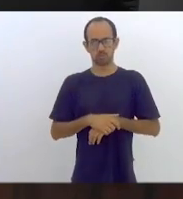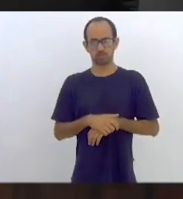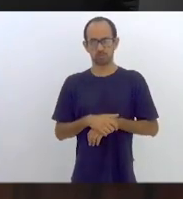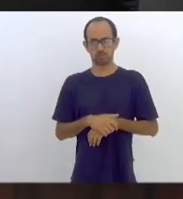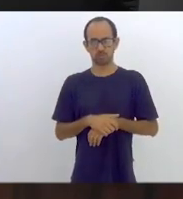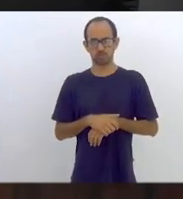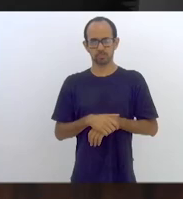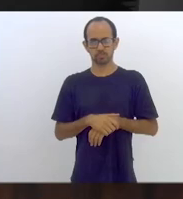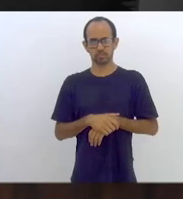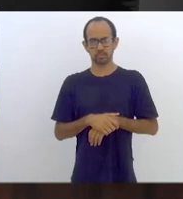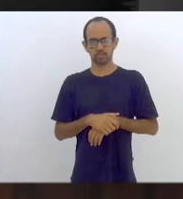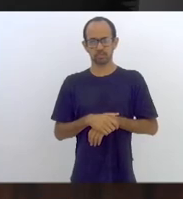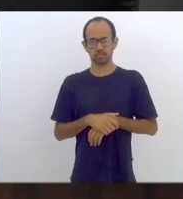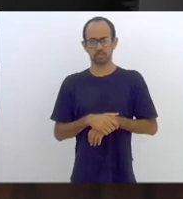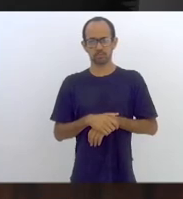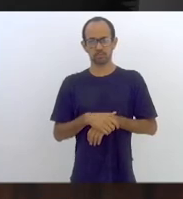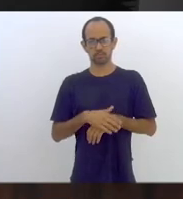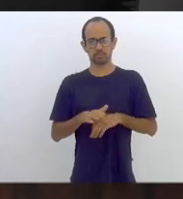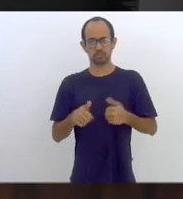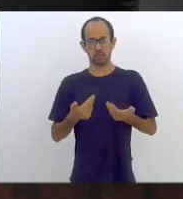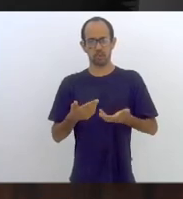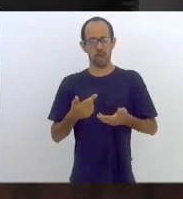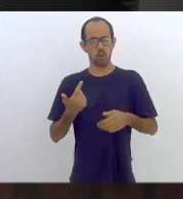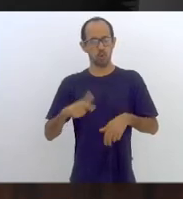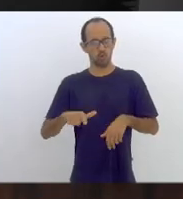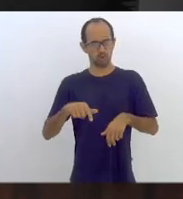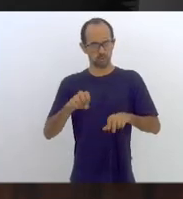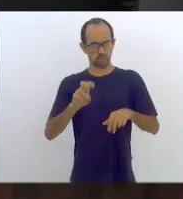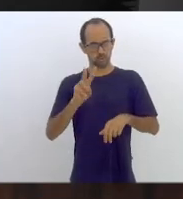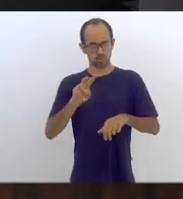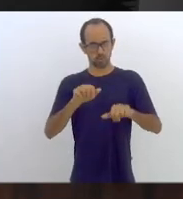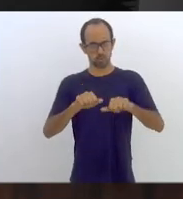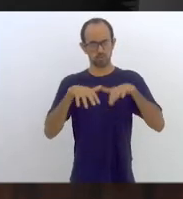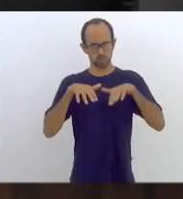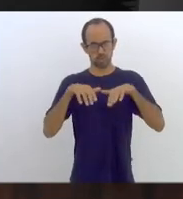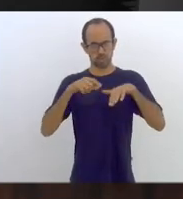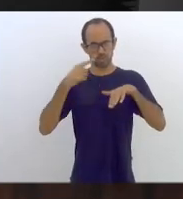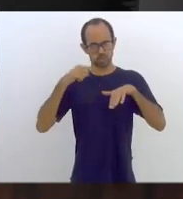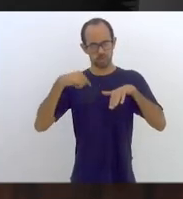você acha então que as duas outras audiências na próxima semana